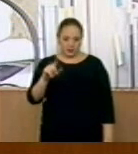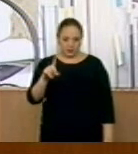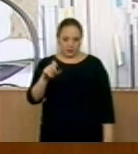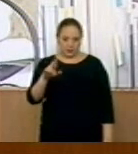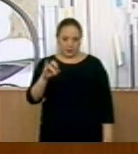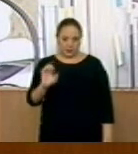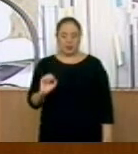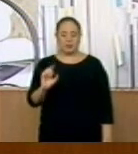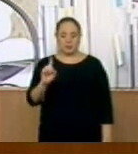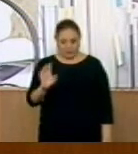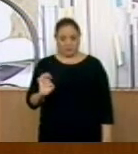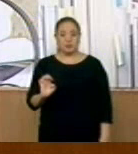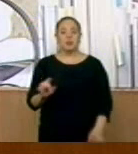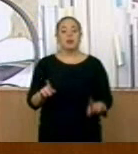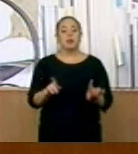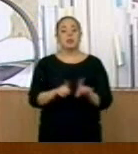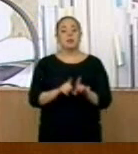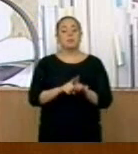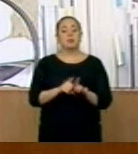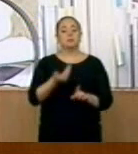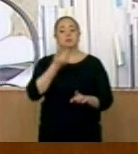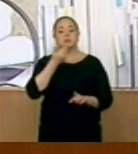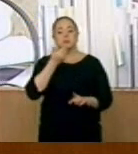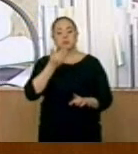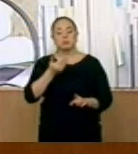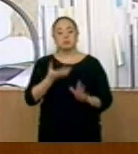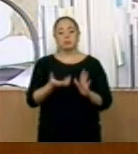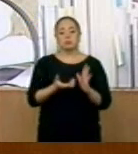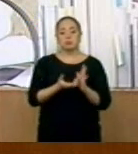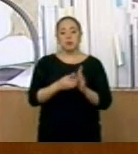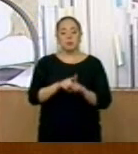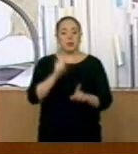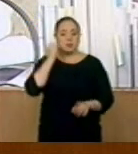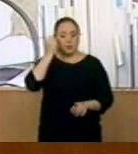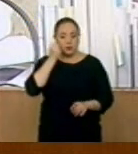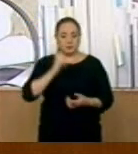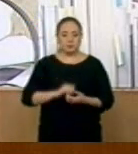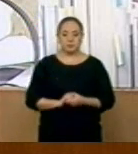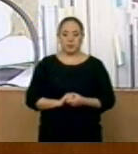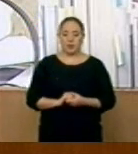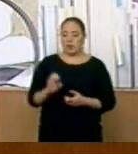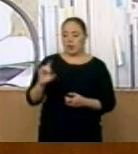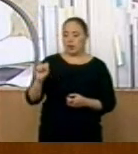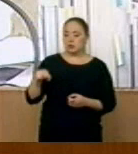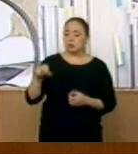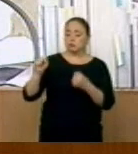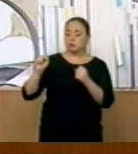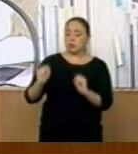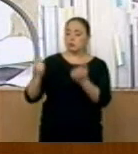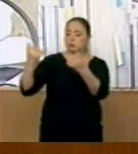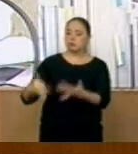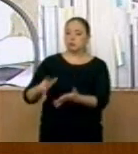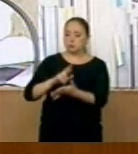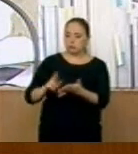Federal e Câmara dos Deputados. Ministro Edson Fachin, Vossa Excelência tem a palavra inicialmente para o relatório, pois